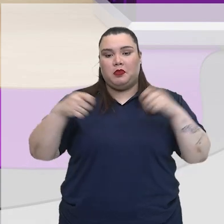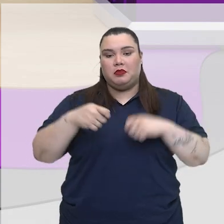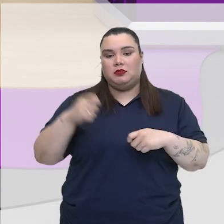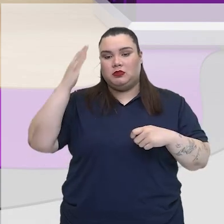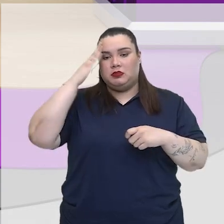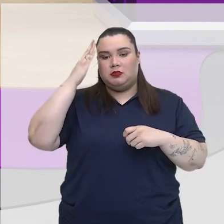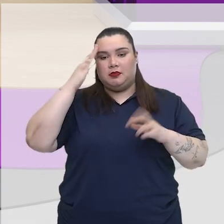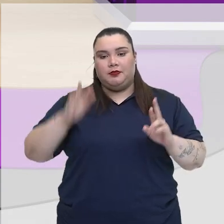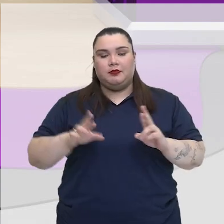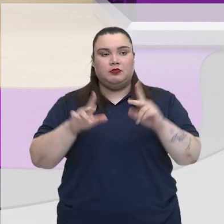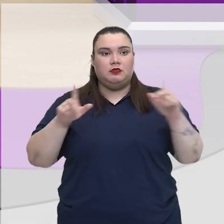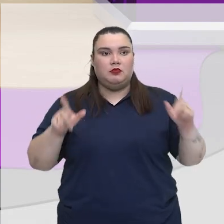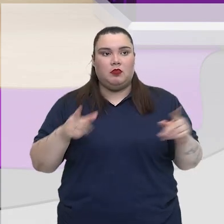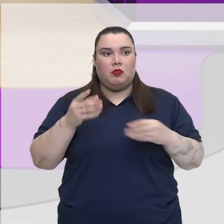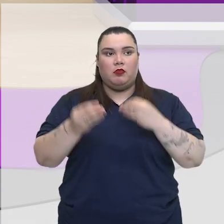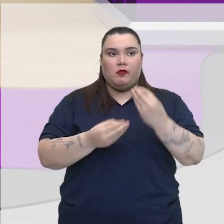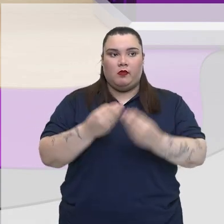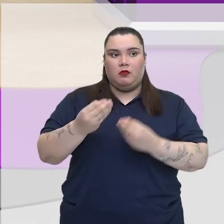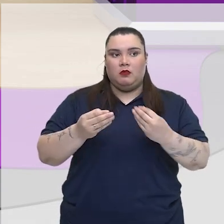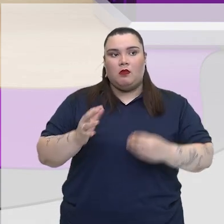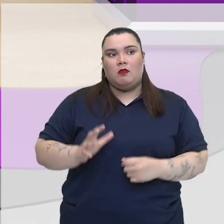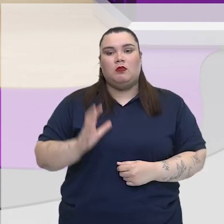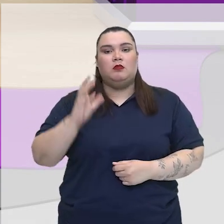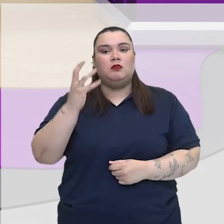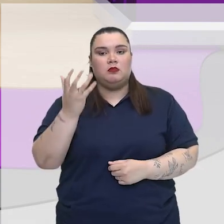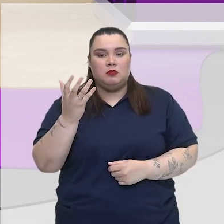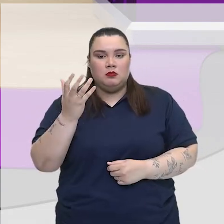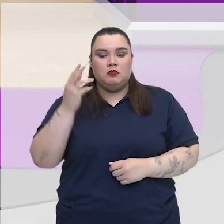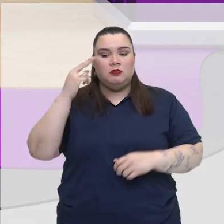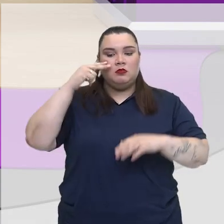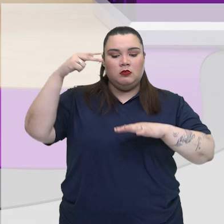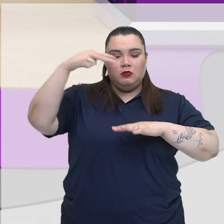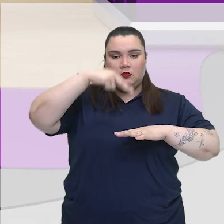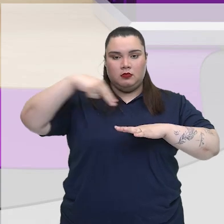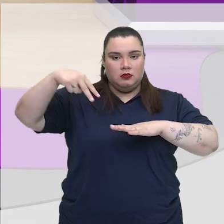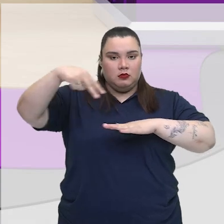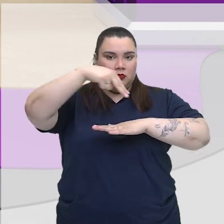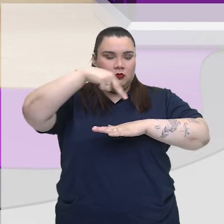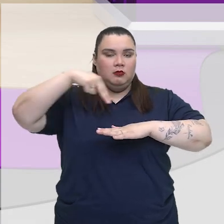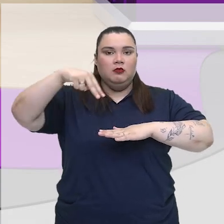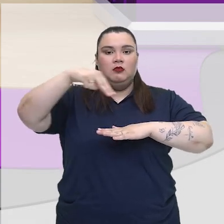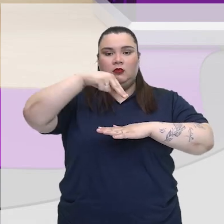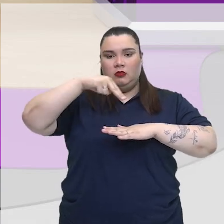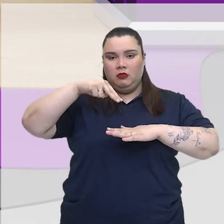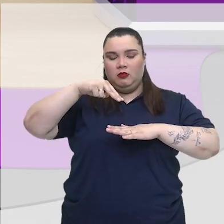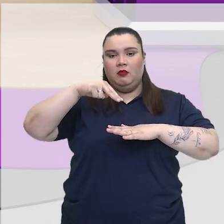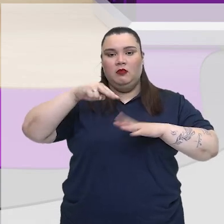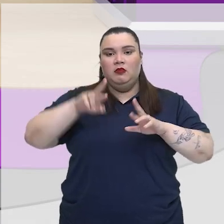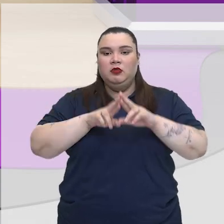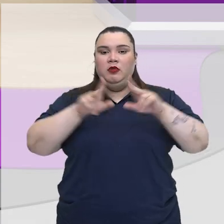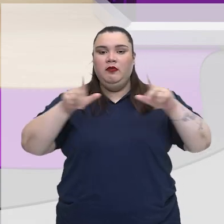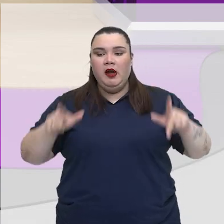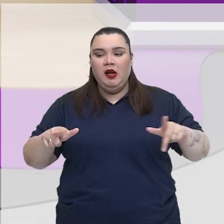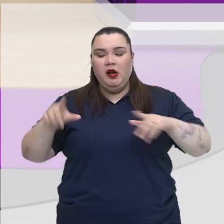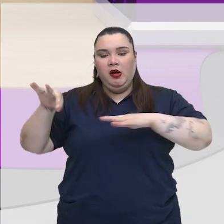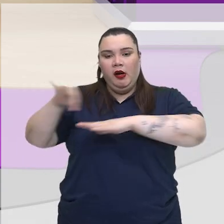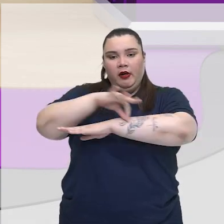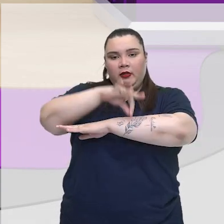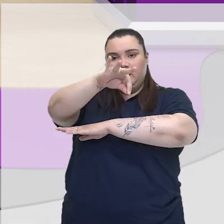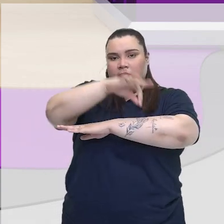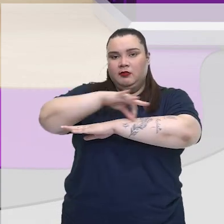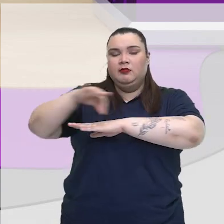de como é feita, como é realizada, né, uma vista aérea e diferenciá-la de uma planta baixa,